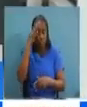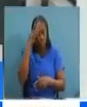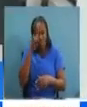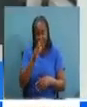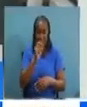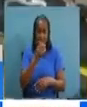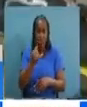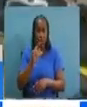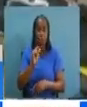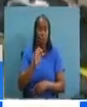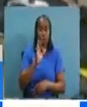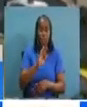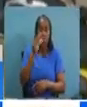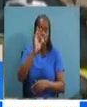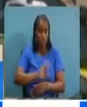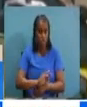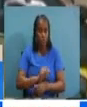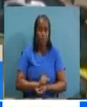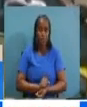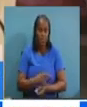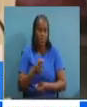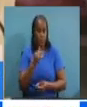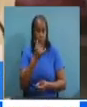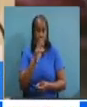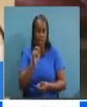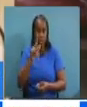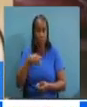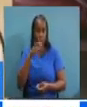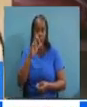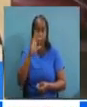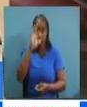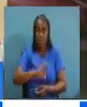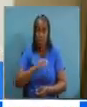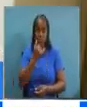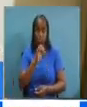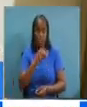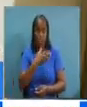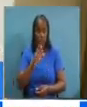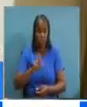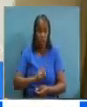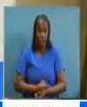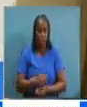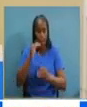nos 32,4%. E quedou-se em 23,8%